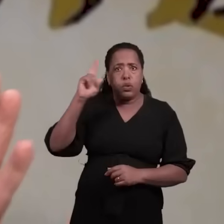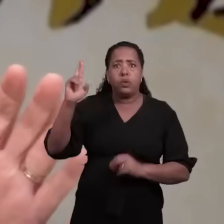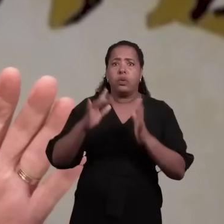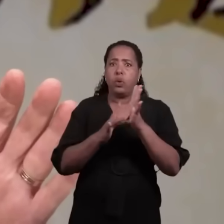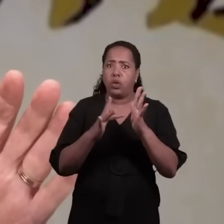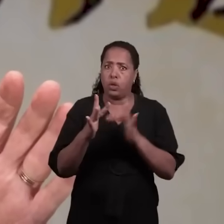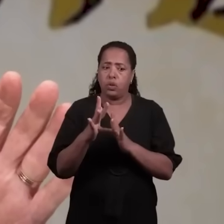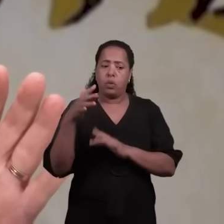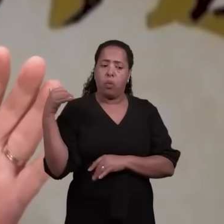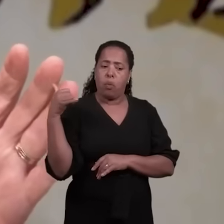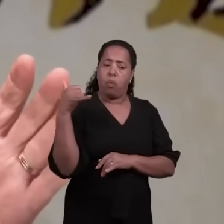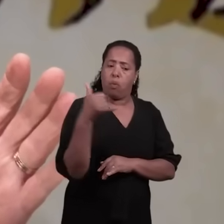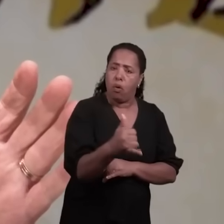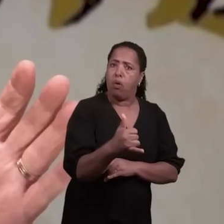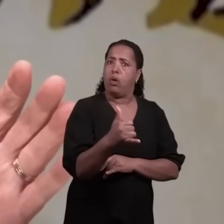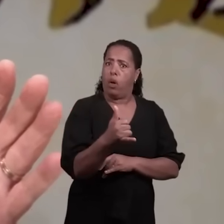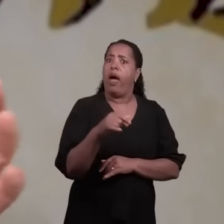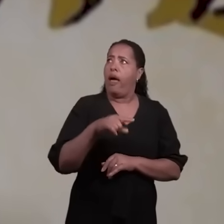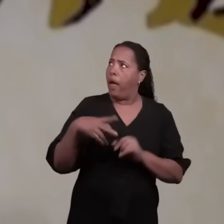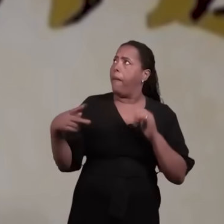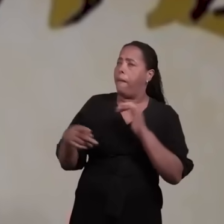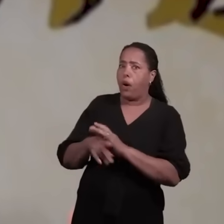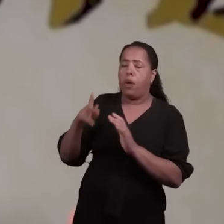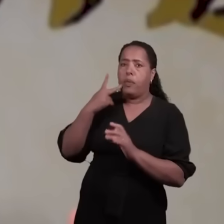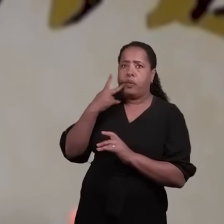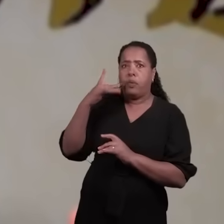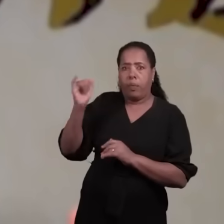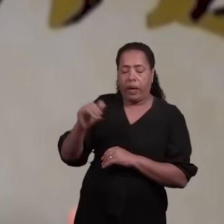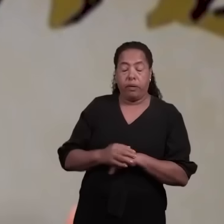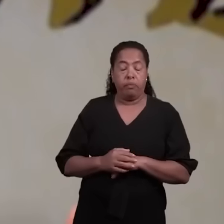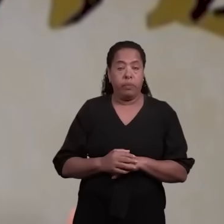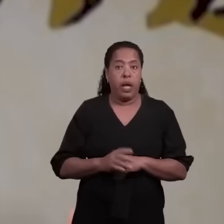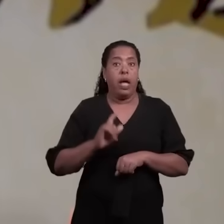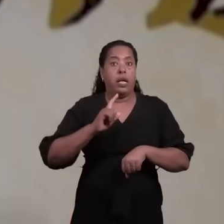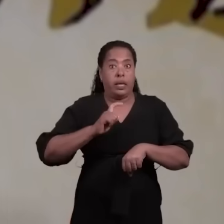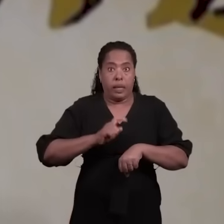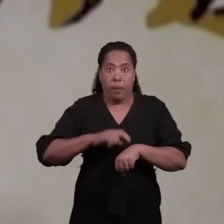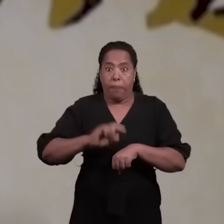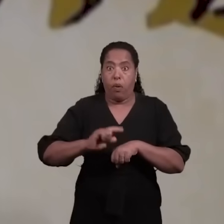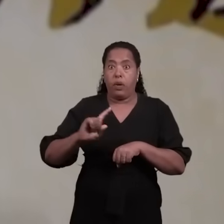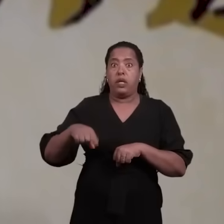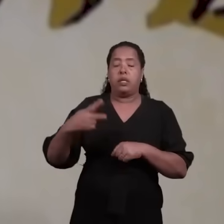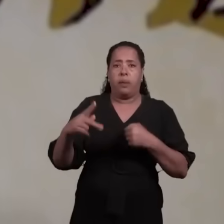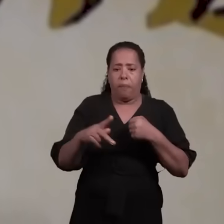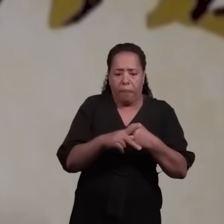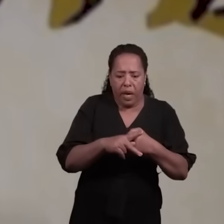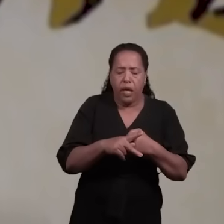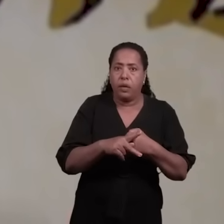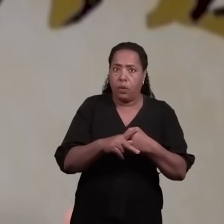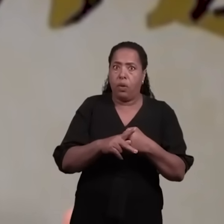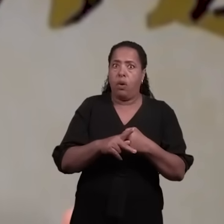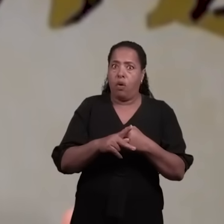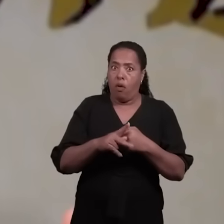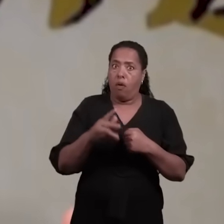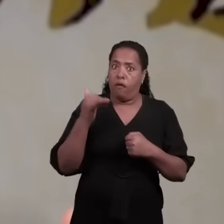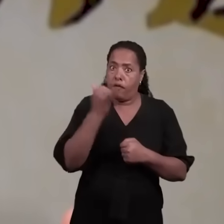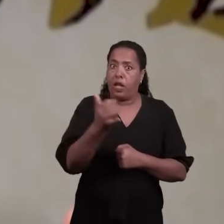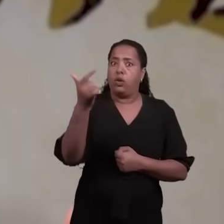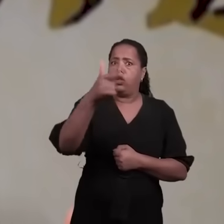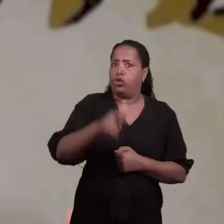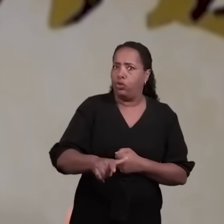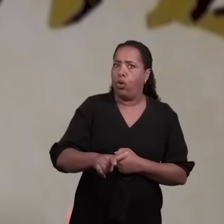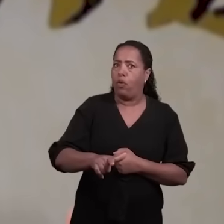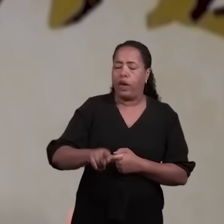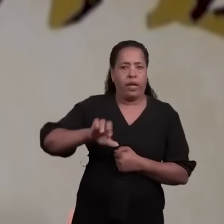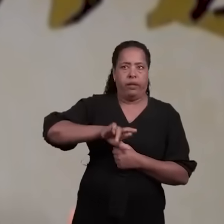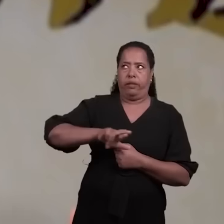aquilo procedia do Senhor, procedia do Pai. Quando ele foi falar outra vez, o que já falou já não era mais procedente do Pai. Então, discernimento